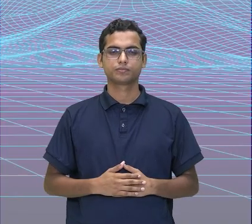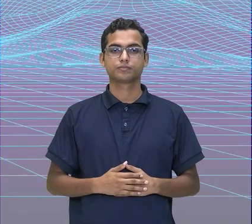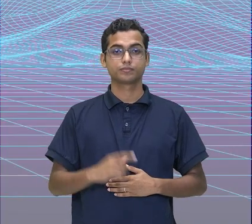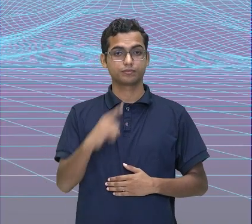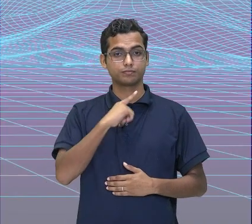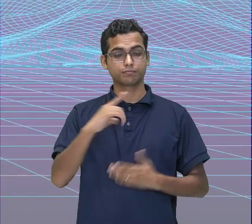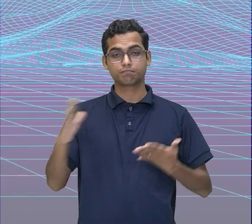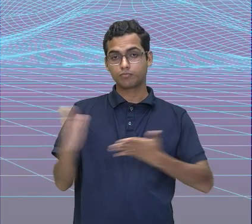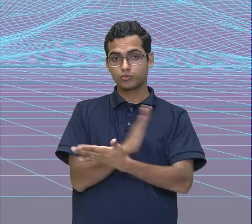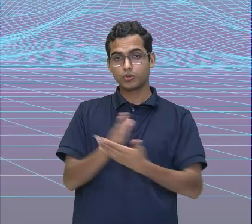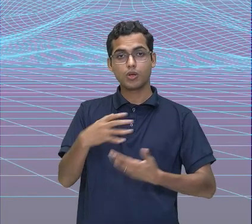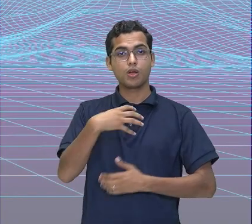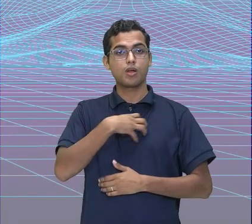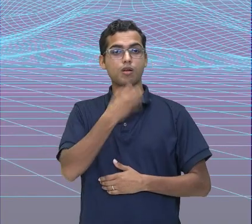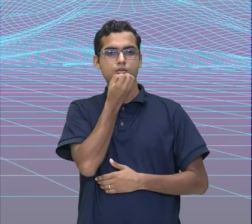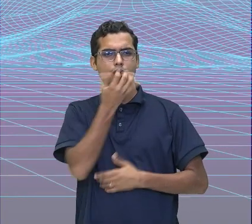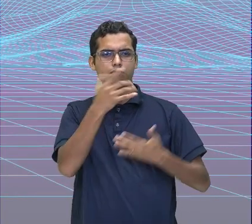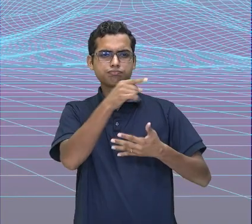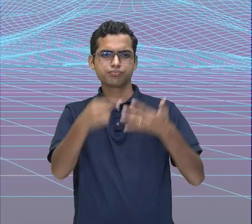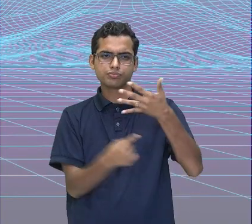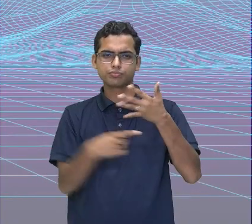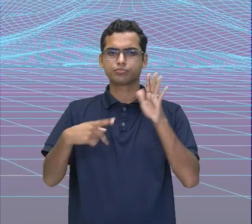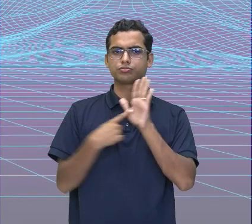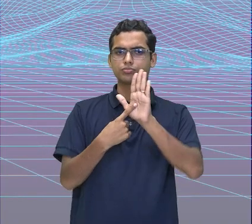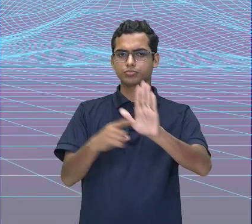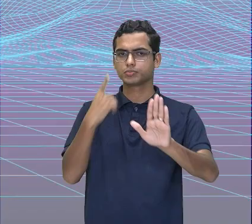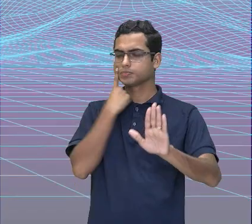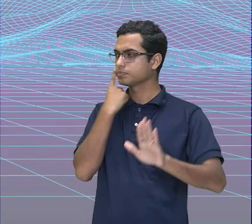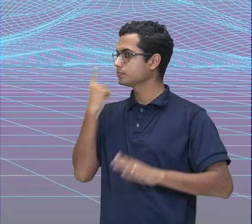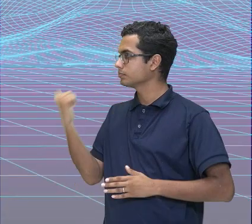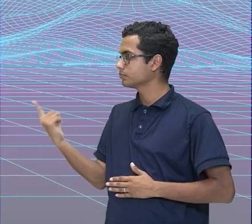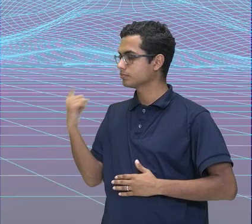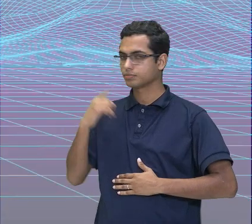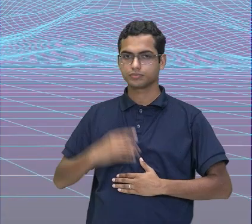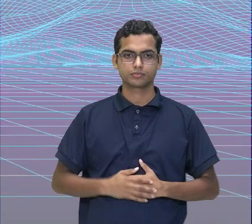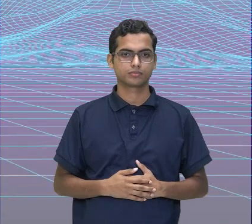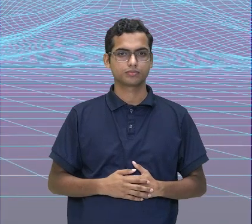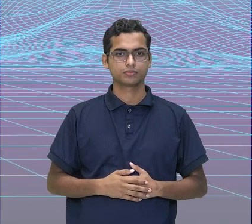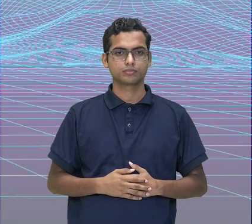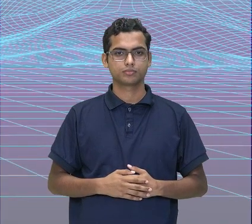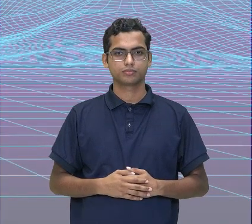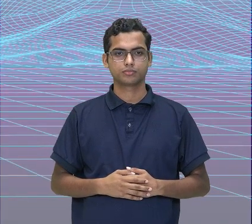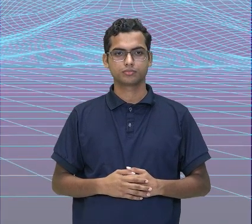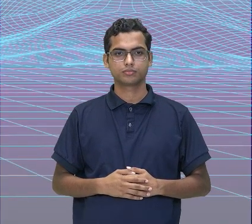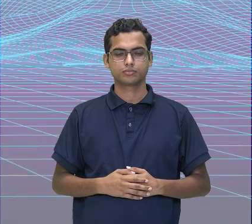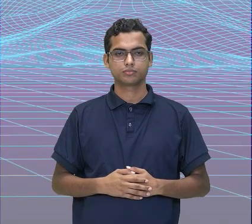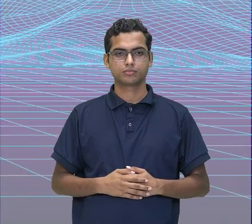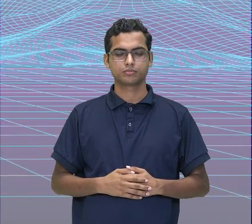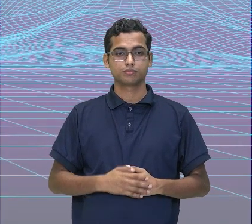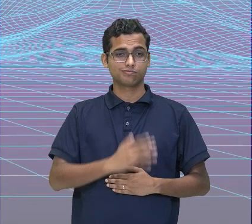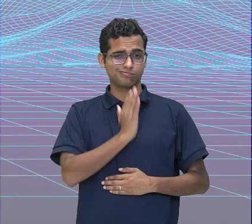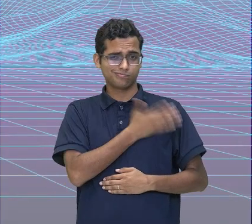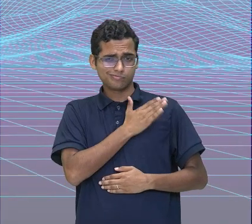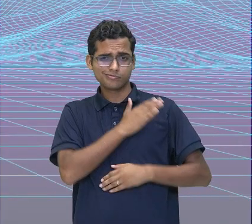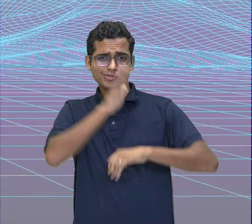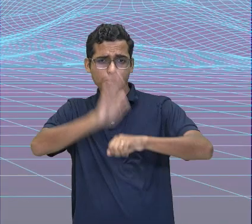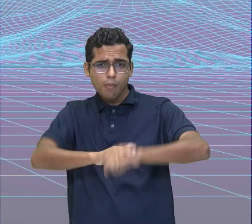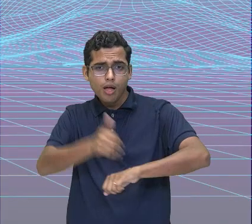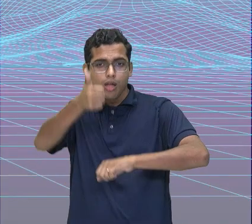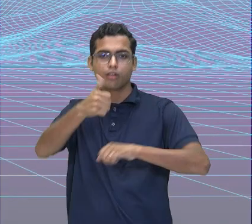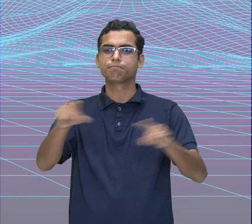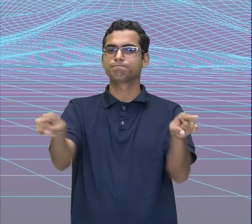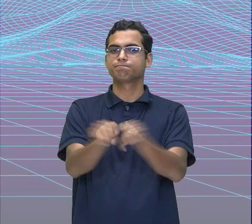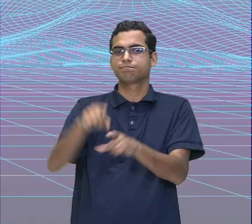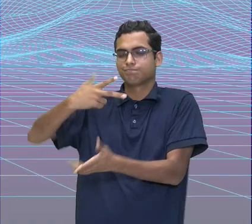benefícios do Just Dance incluem estes aqui que eu vou começar a citar para vocês, como a melhora cardiovascular, uma vez que a dança é uma